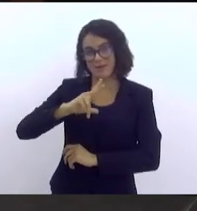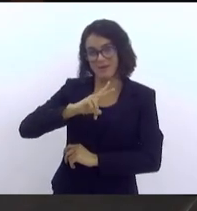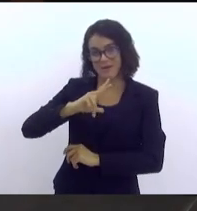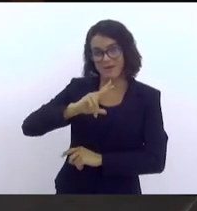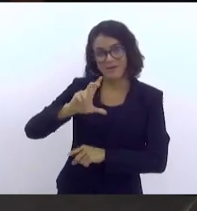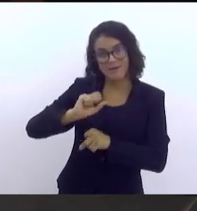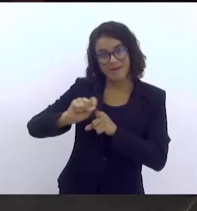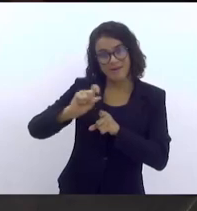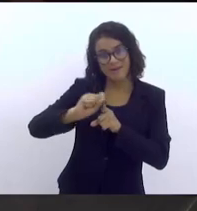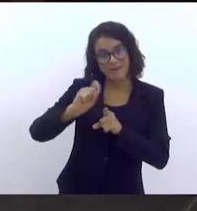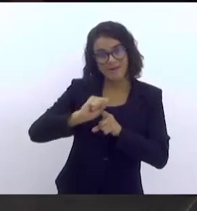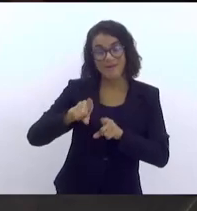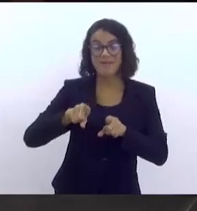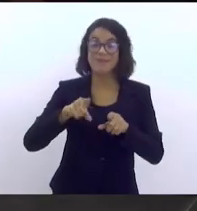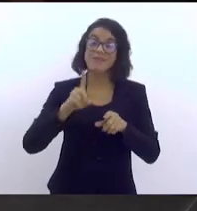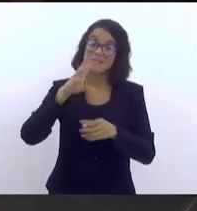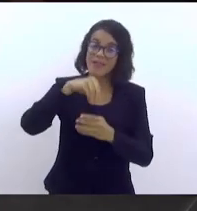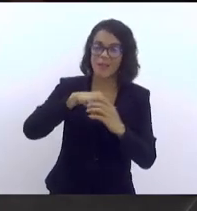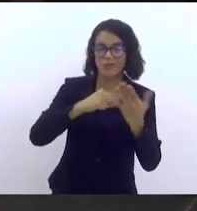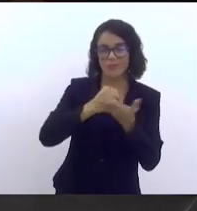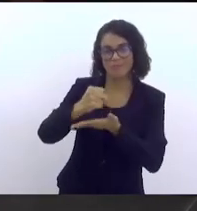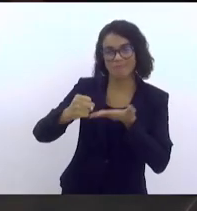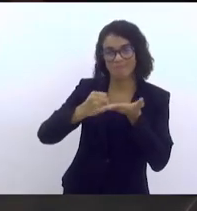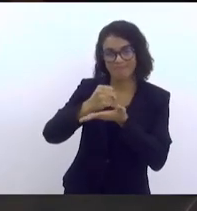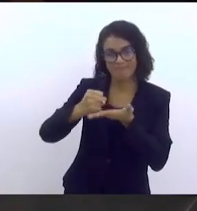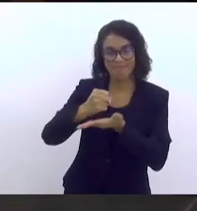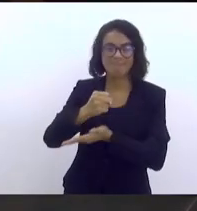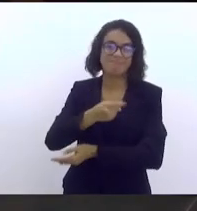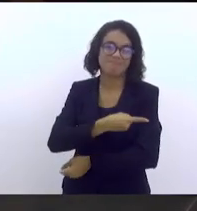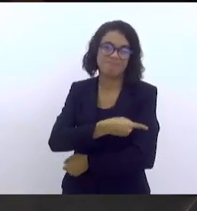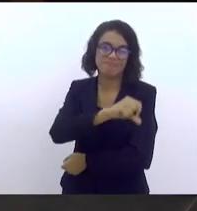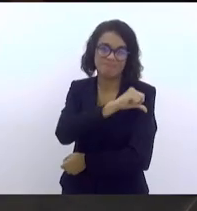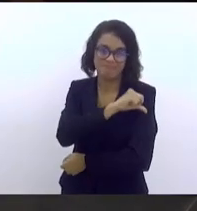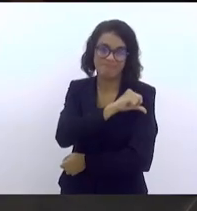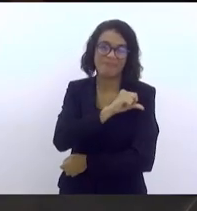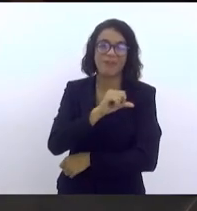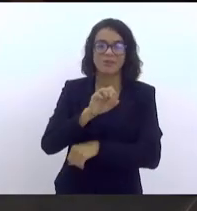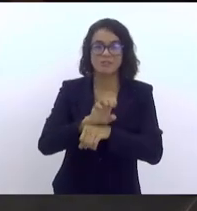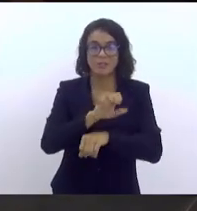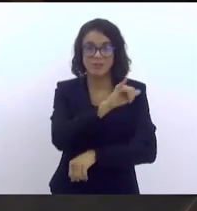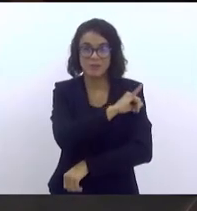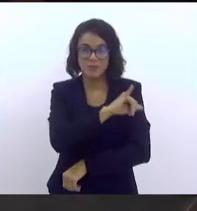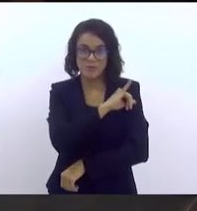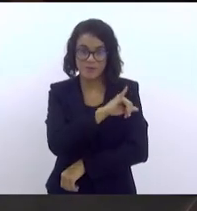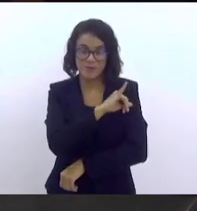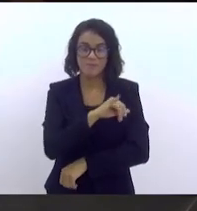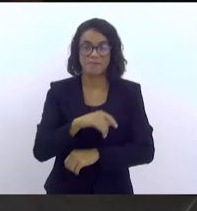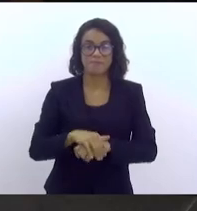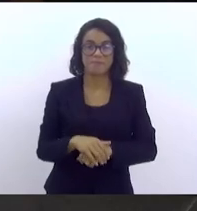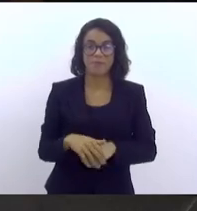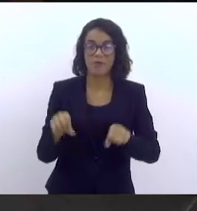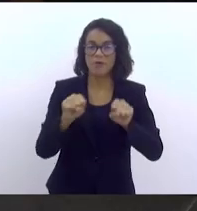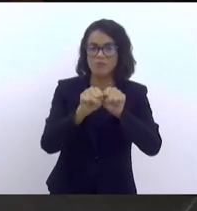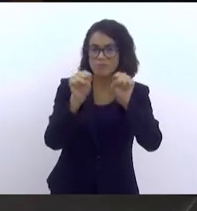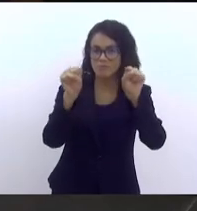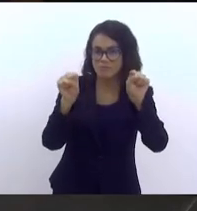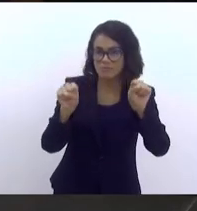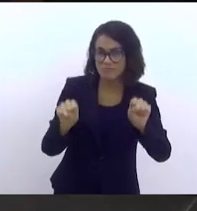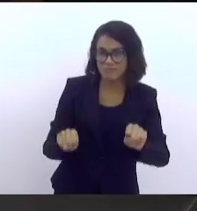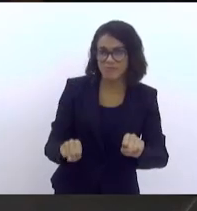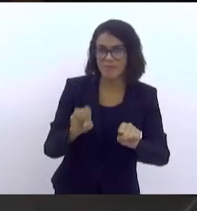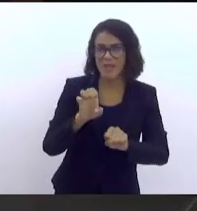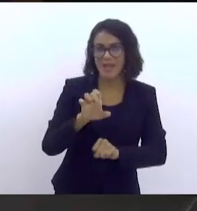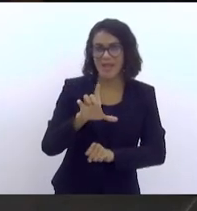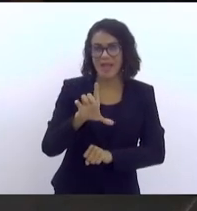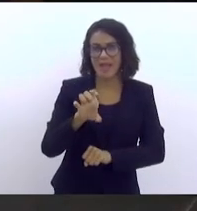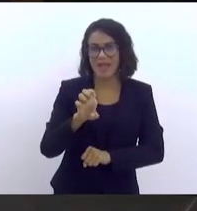na educação básica do Rio de Janeiro o sistema eleva Já